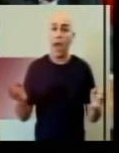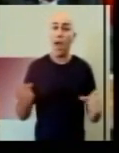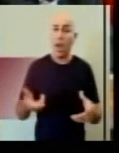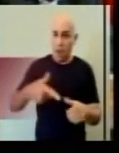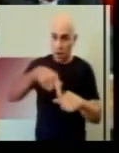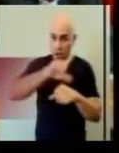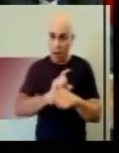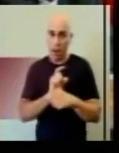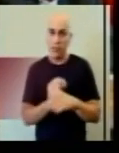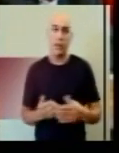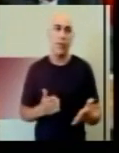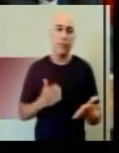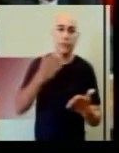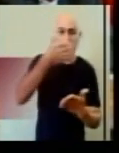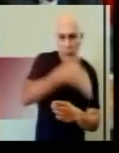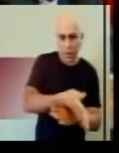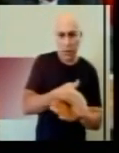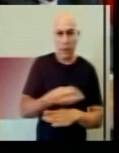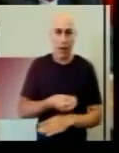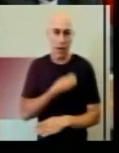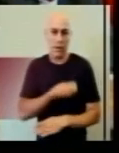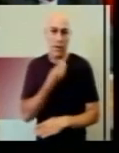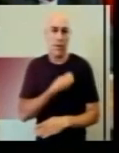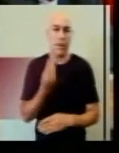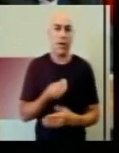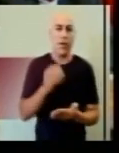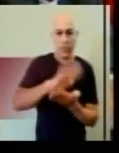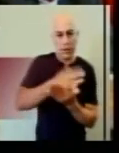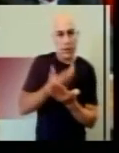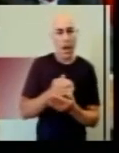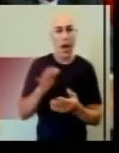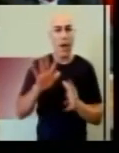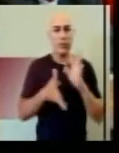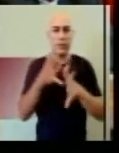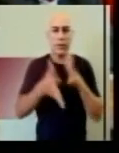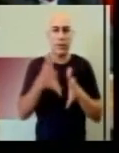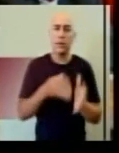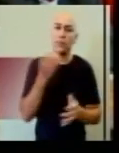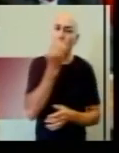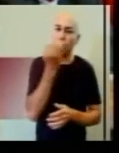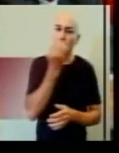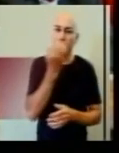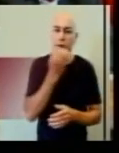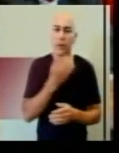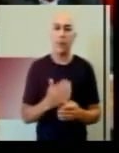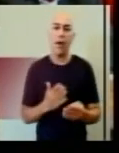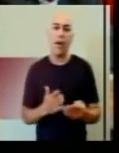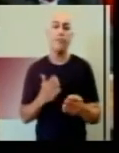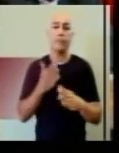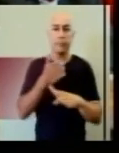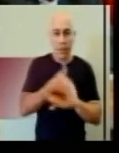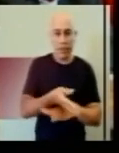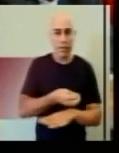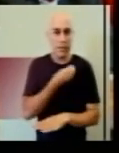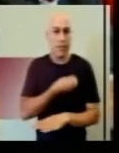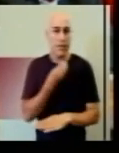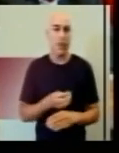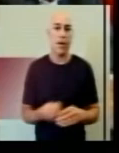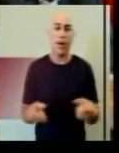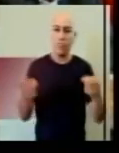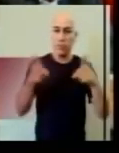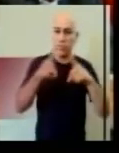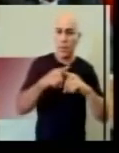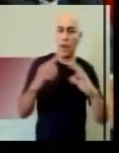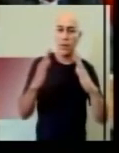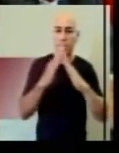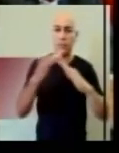de registrar a participação do nosso intérprete de Libras, o Alfredo Neto, que participa da nossa live por meio de uma parceria